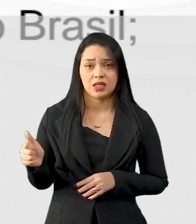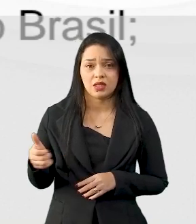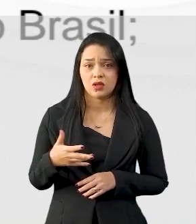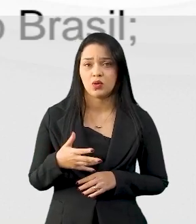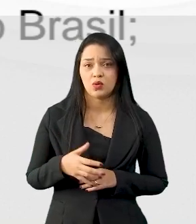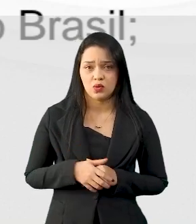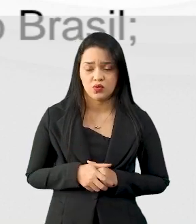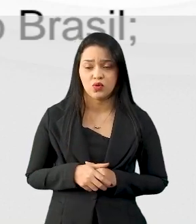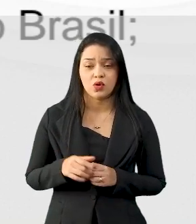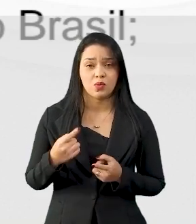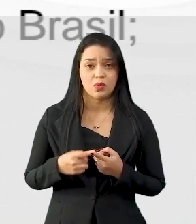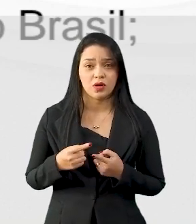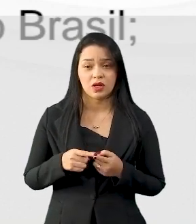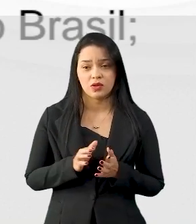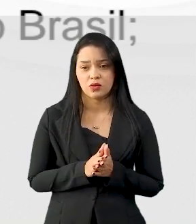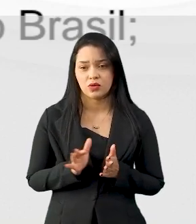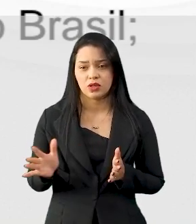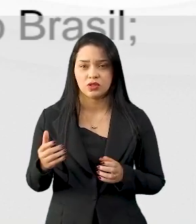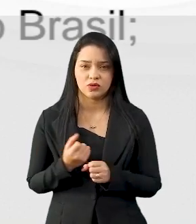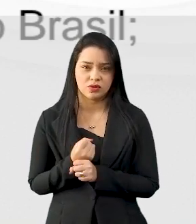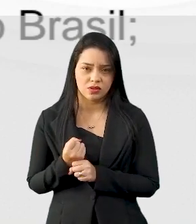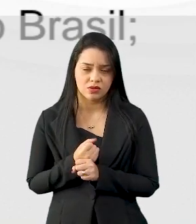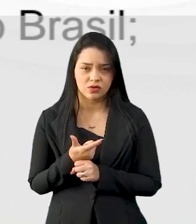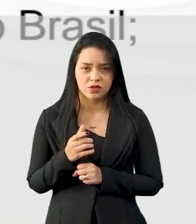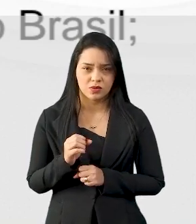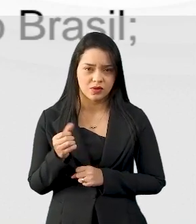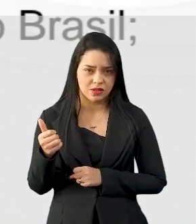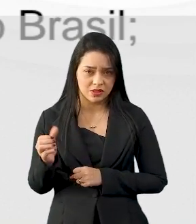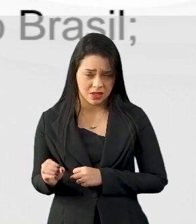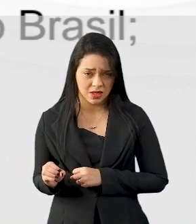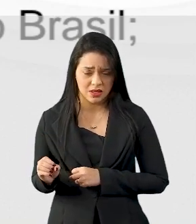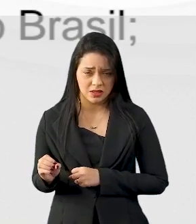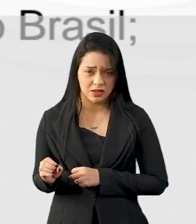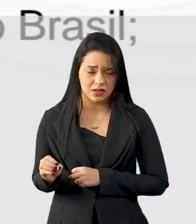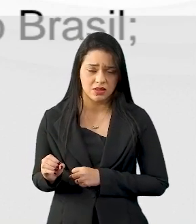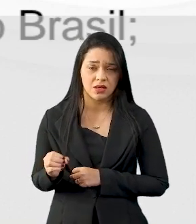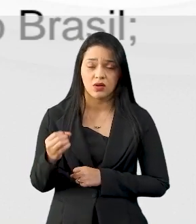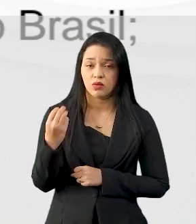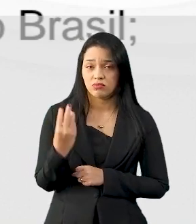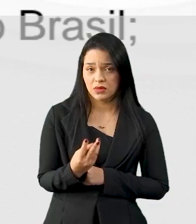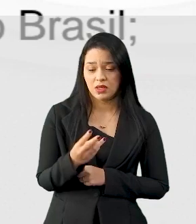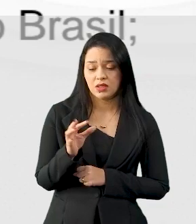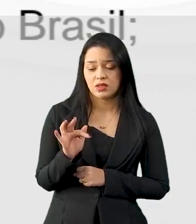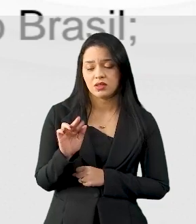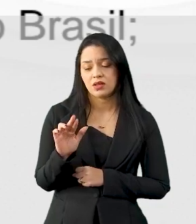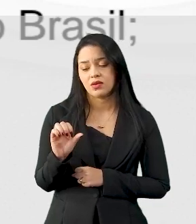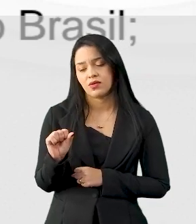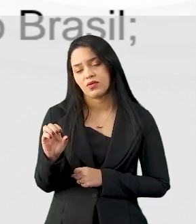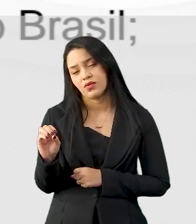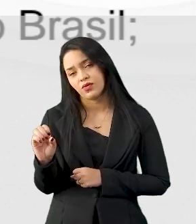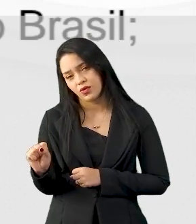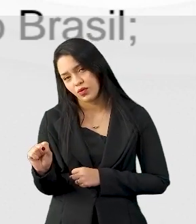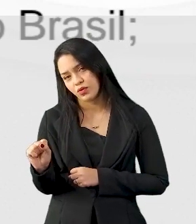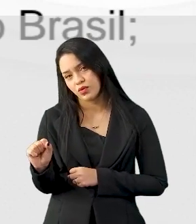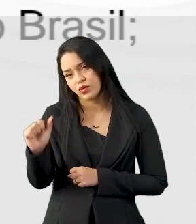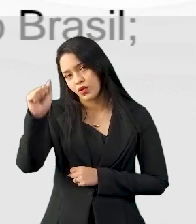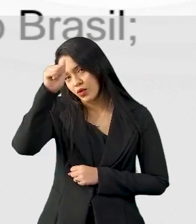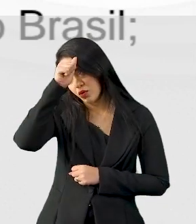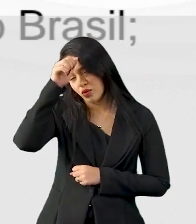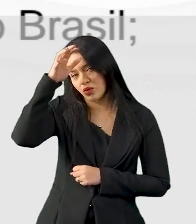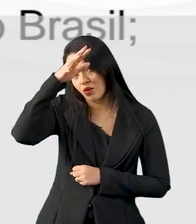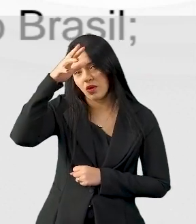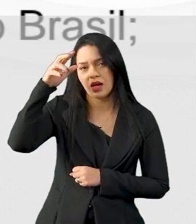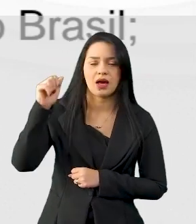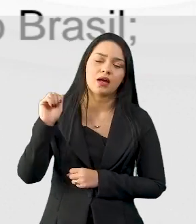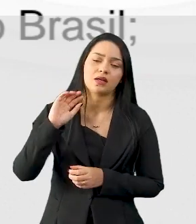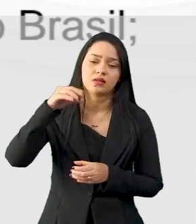atualizado, porque durante os anos ali de 2010, 2013, o Brasil só estava com 3 fusos. Tá? O fuso horário do Acre estava inserido